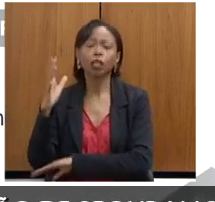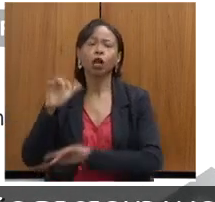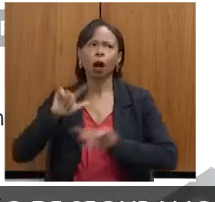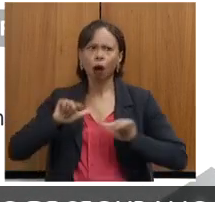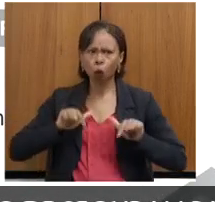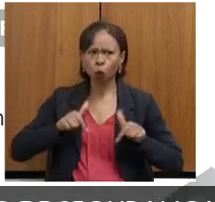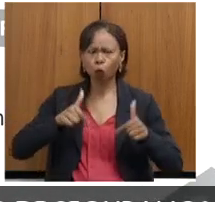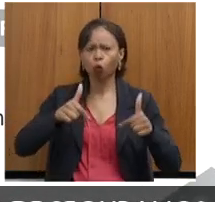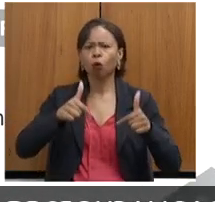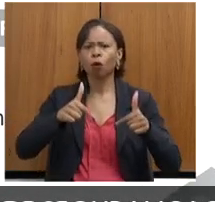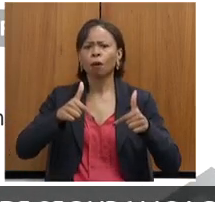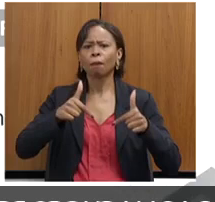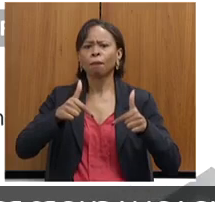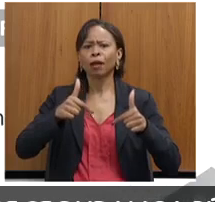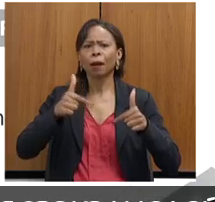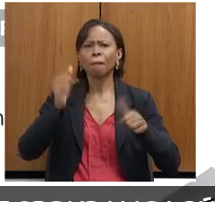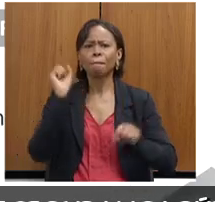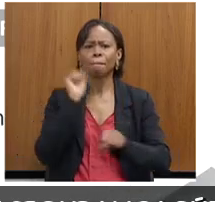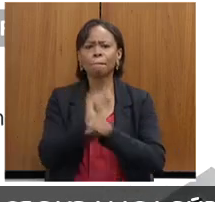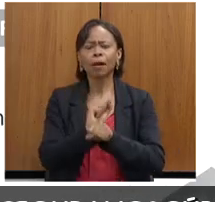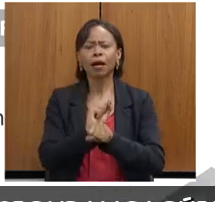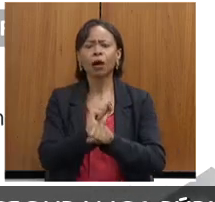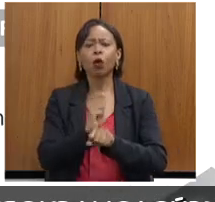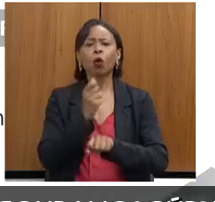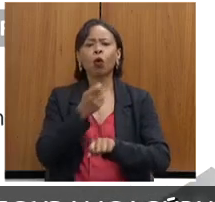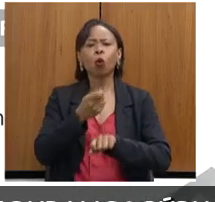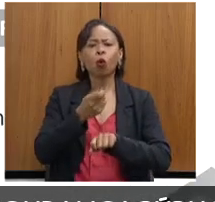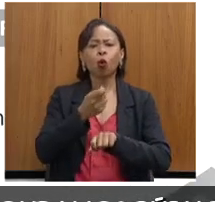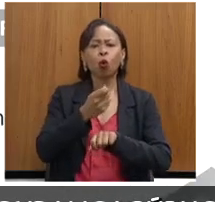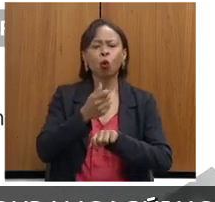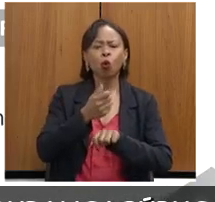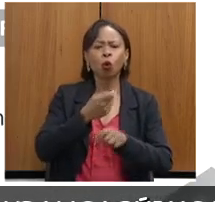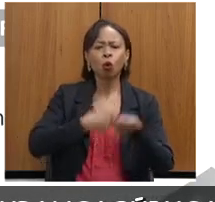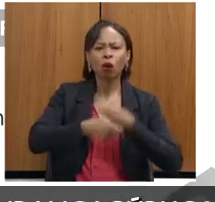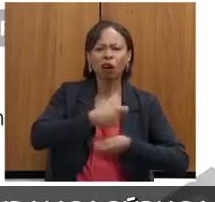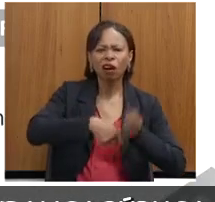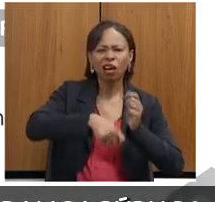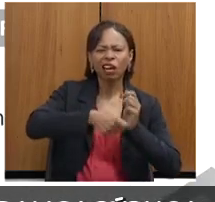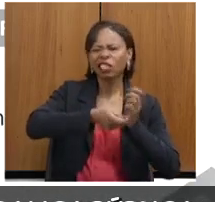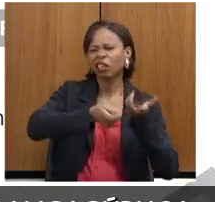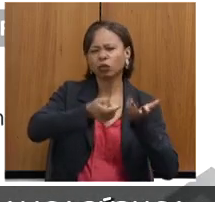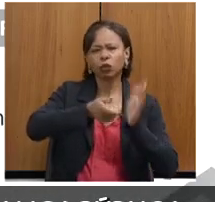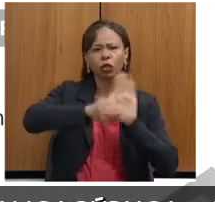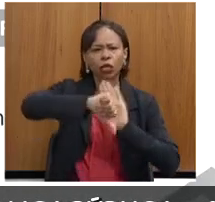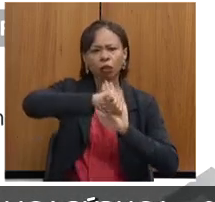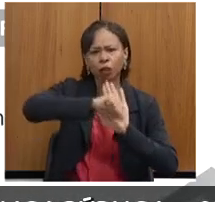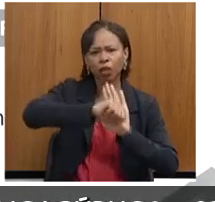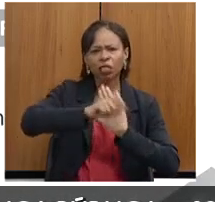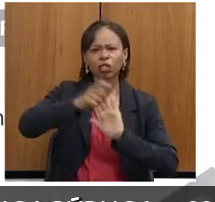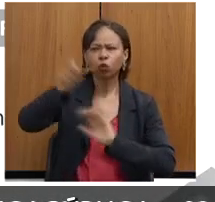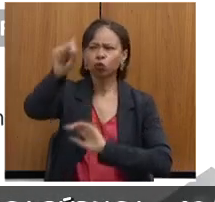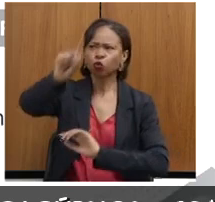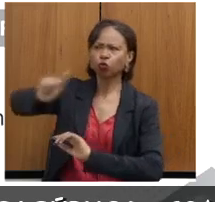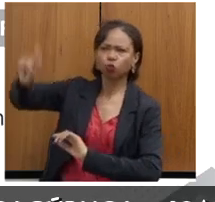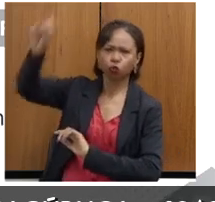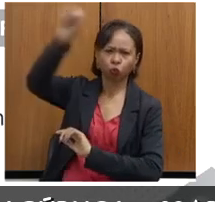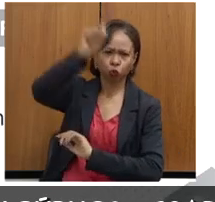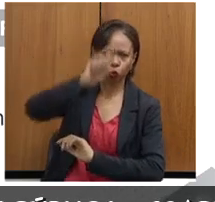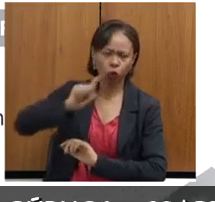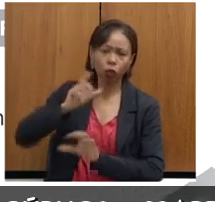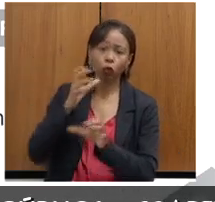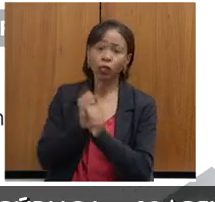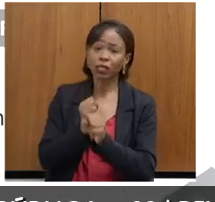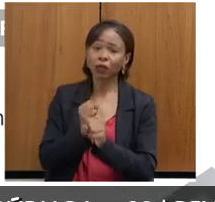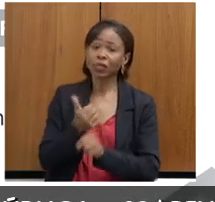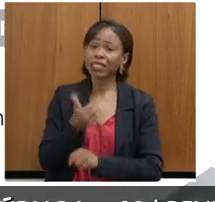desarticular o Associação criminosa que atuava no crime de dano e de pichação resultando em 15